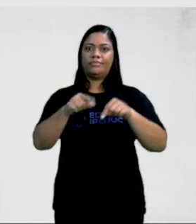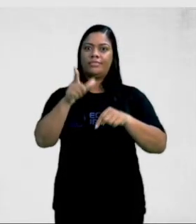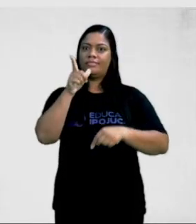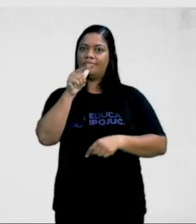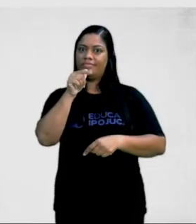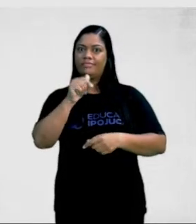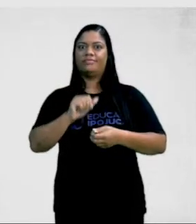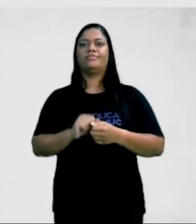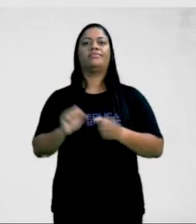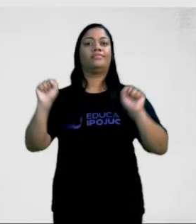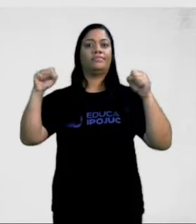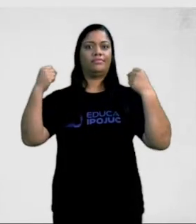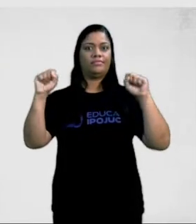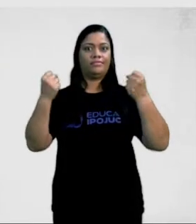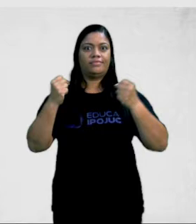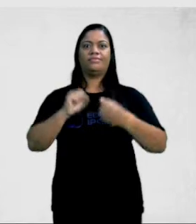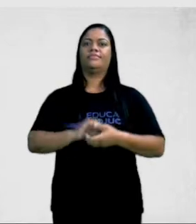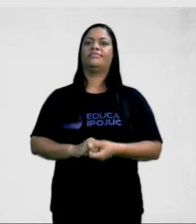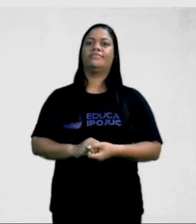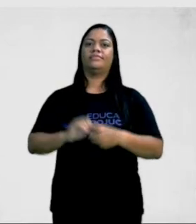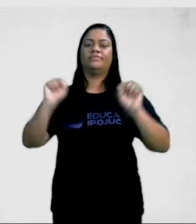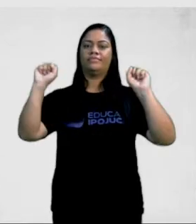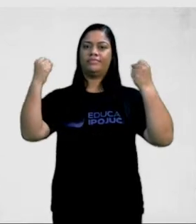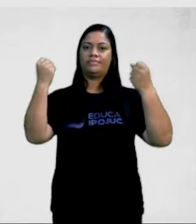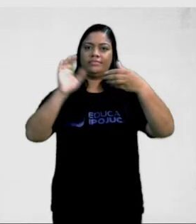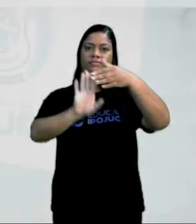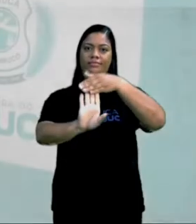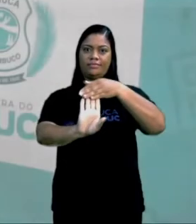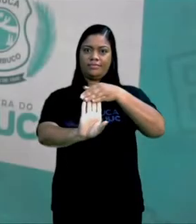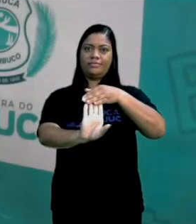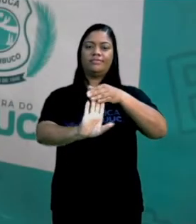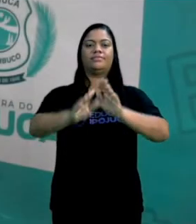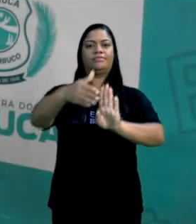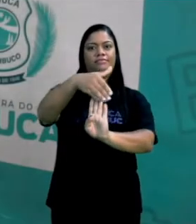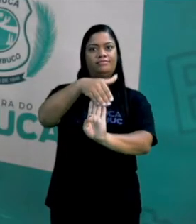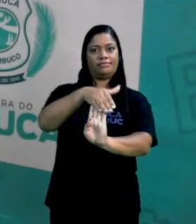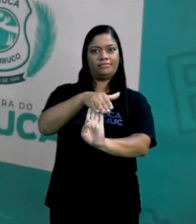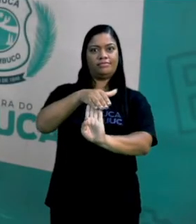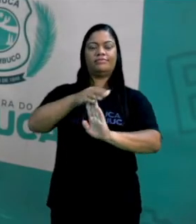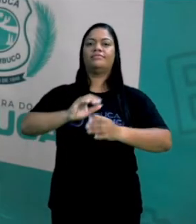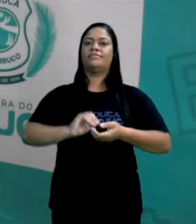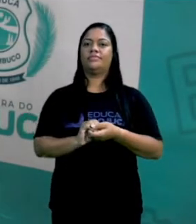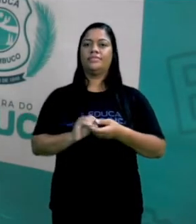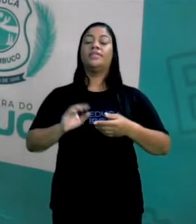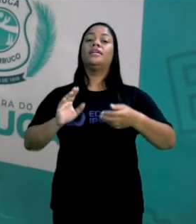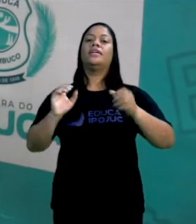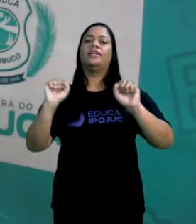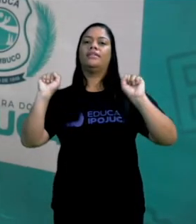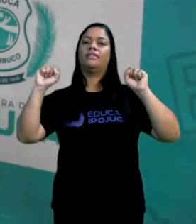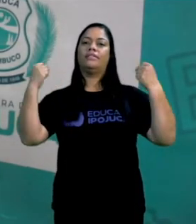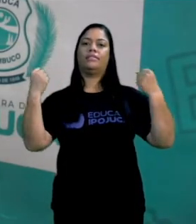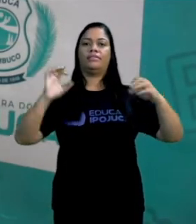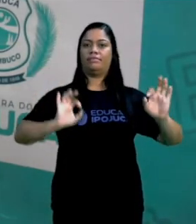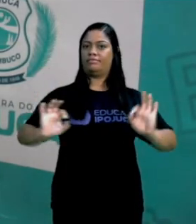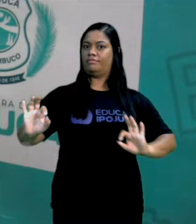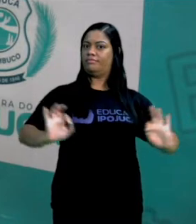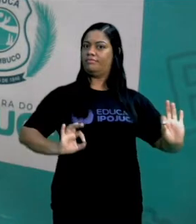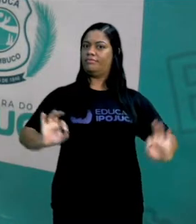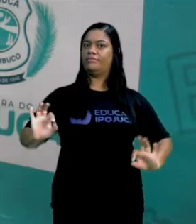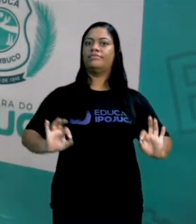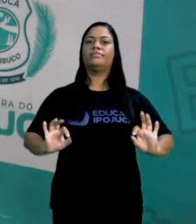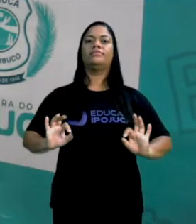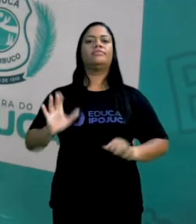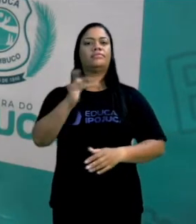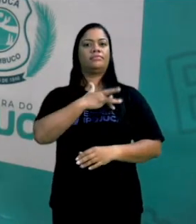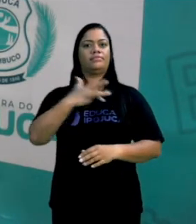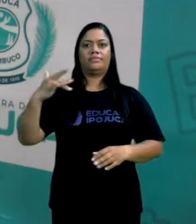ginástica laboral, ginástica localizada, né? Que são atividades de ginástica que a gente faz para nos